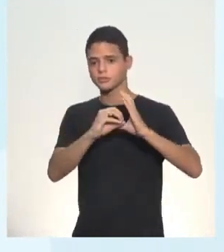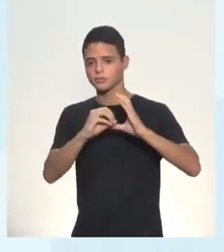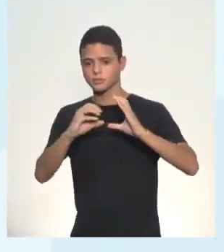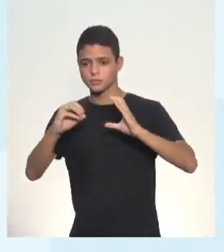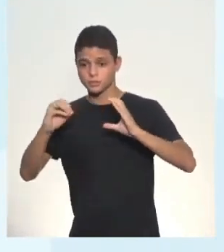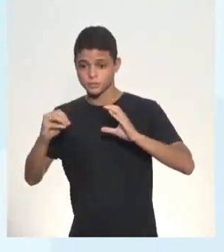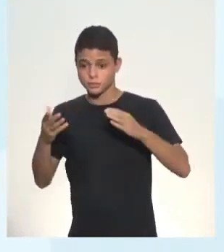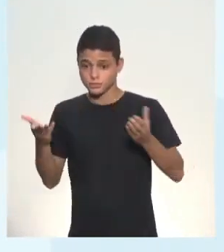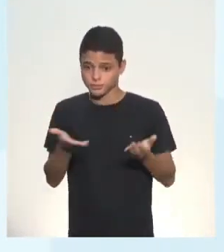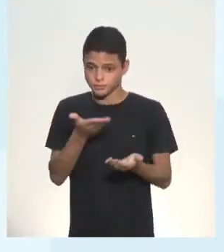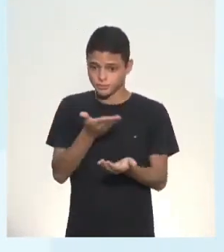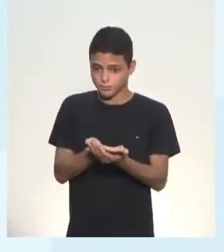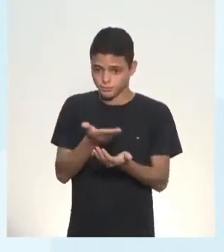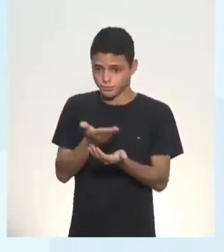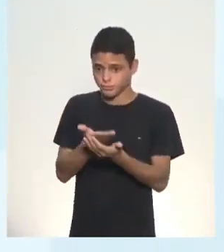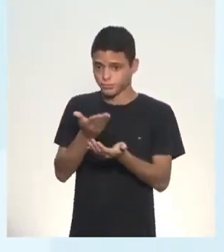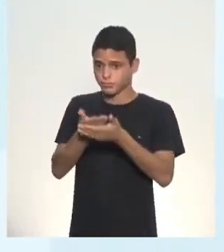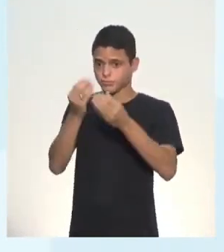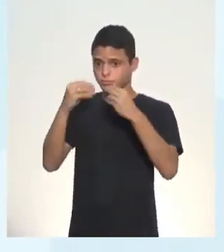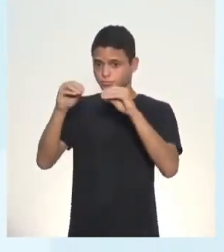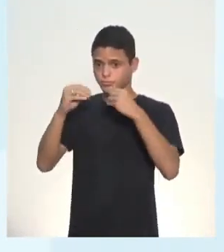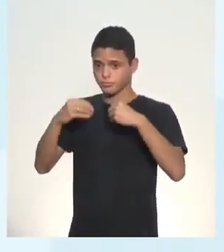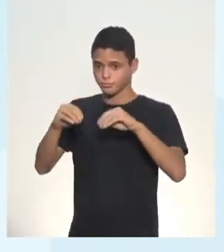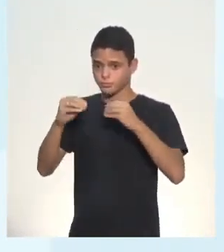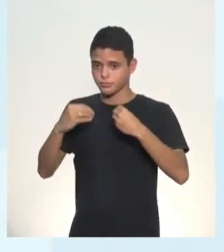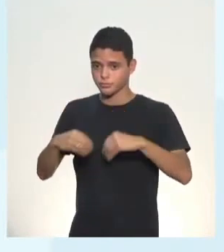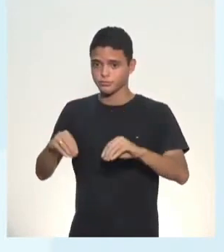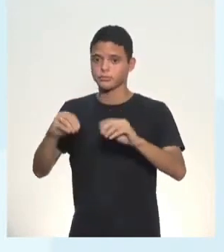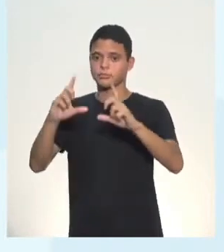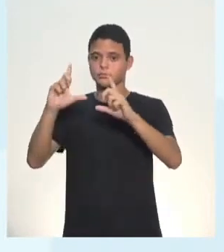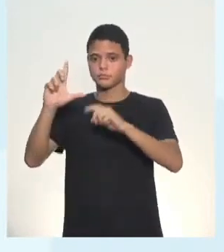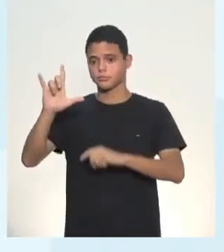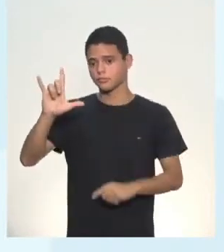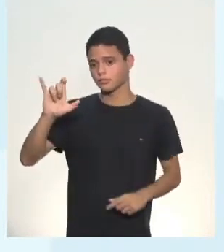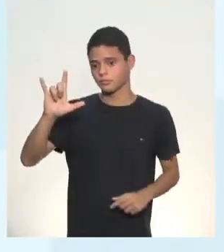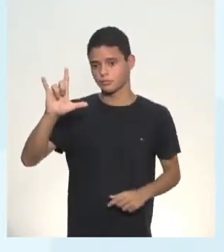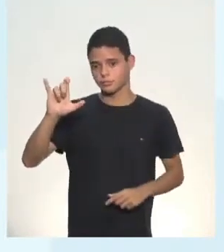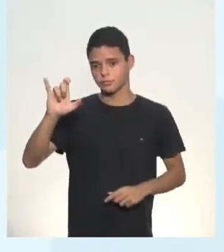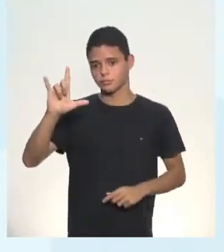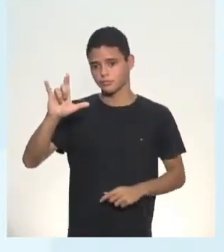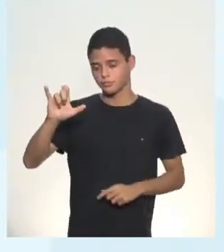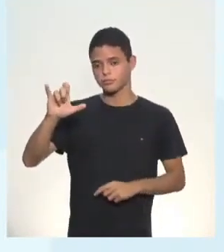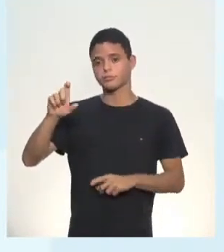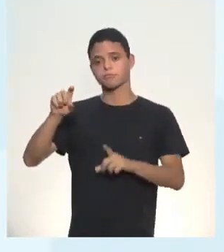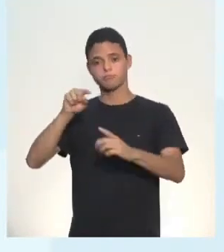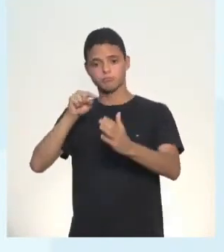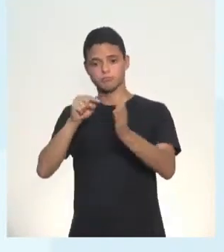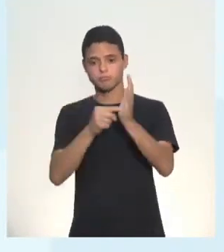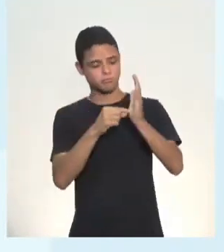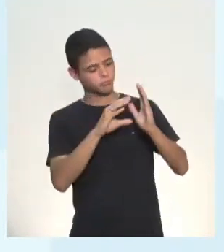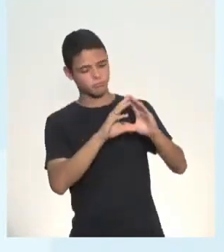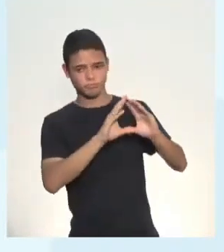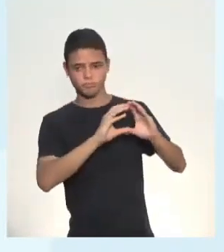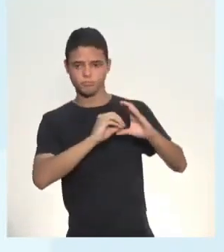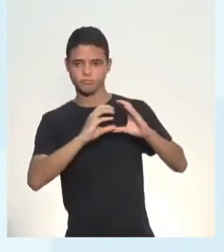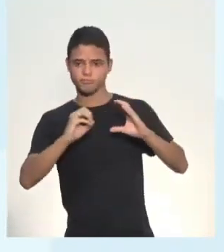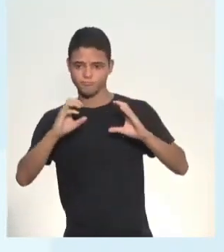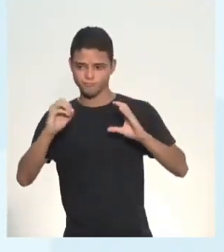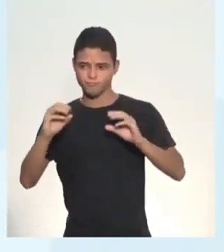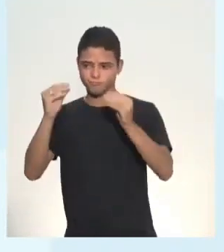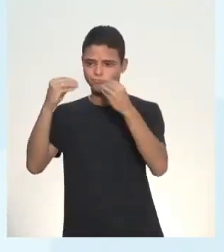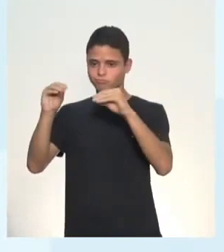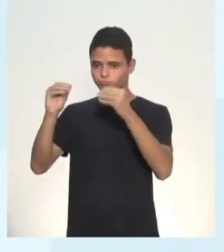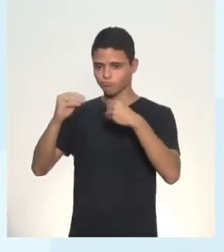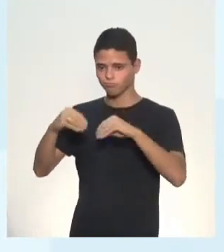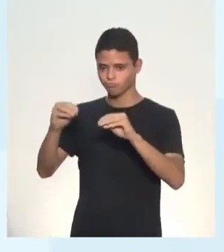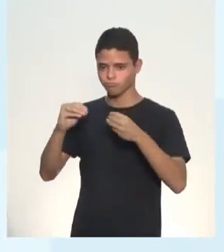da aula de hoje, compartilhe com a gente, Língua Portuguesa CMSP_M, marca a gente, coloca o emoji lá, que nós vamos publicar